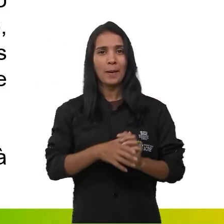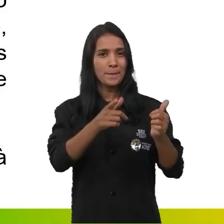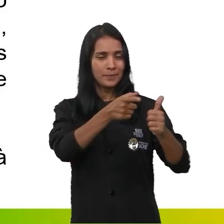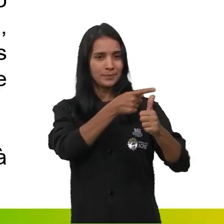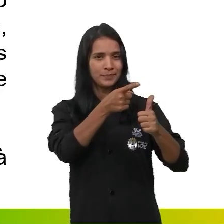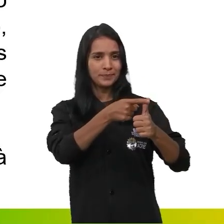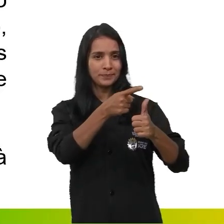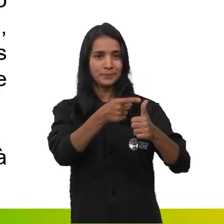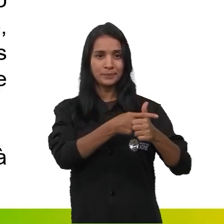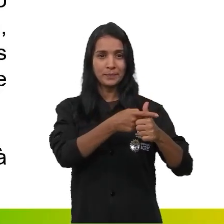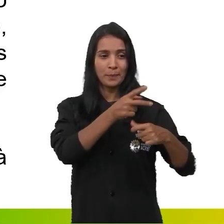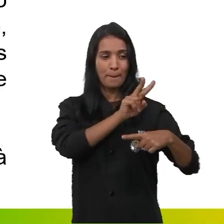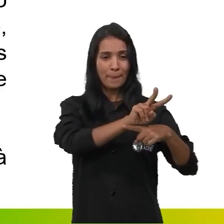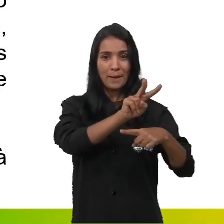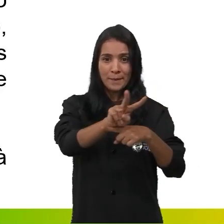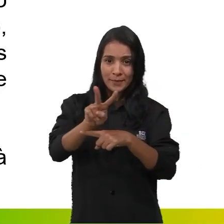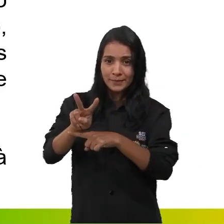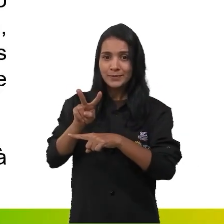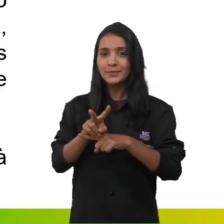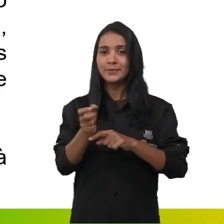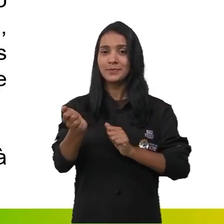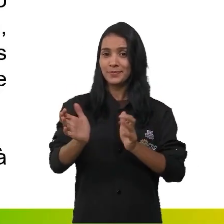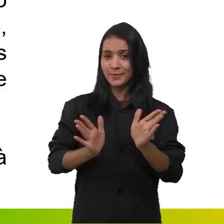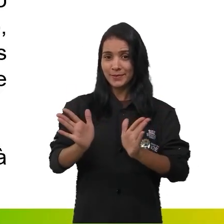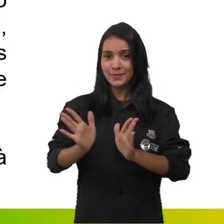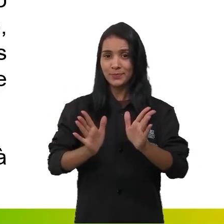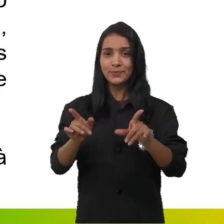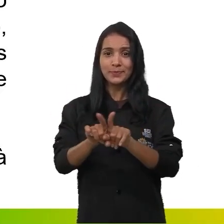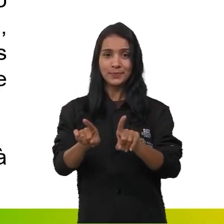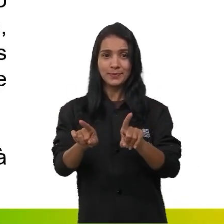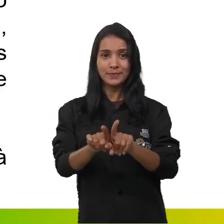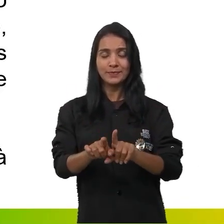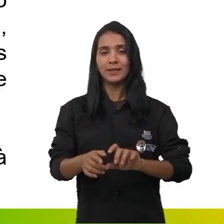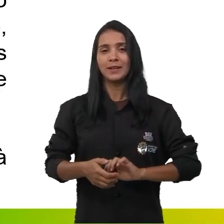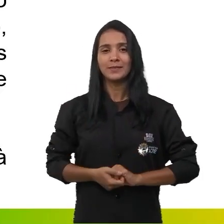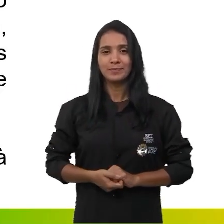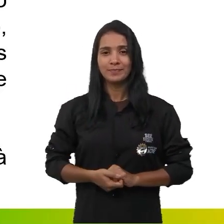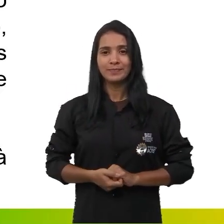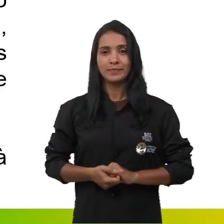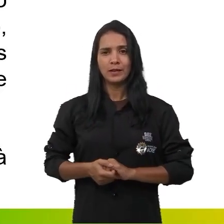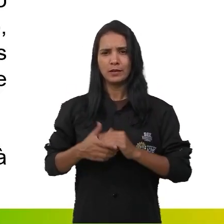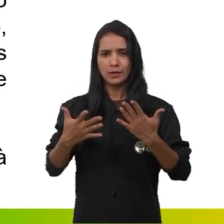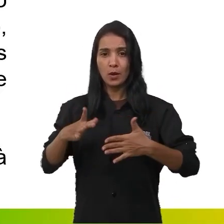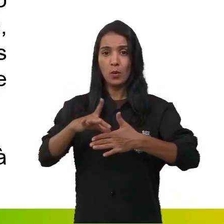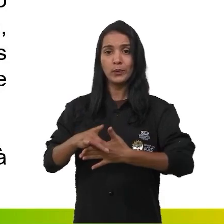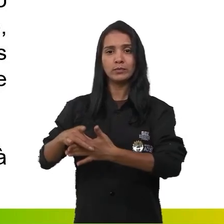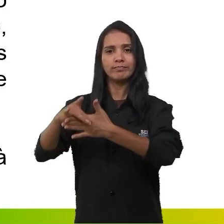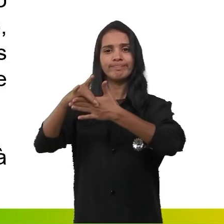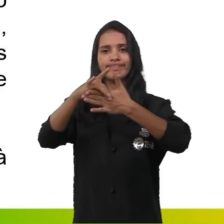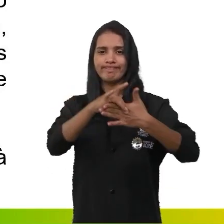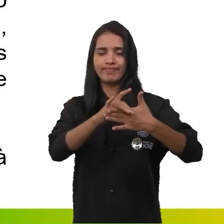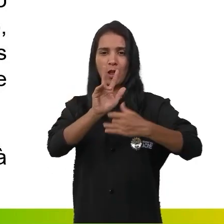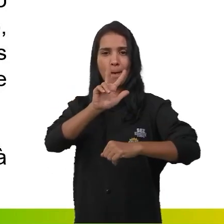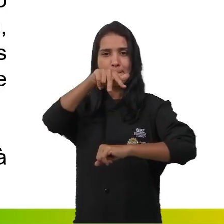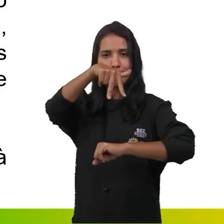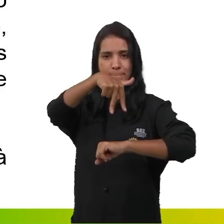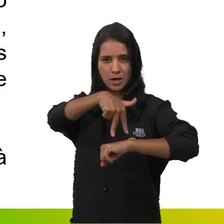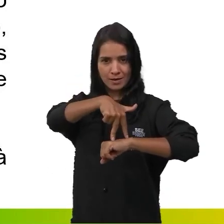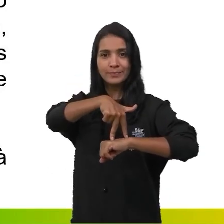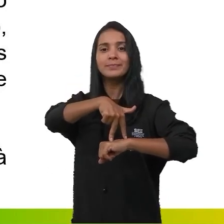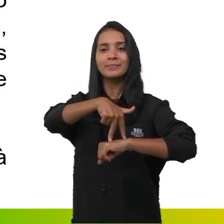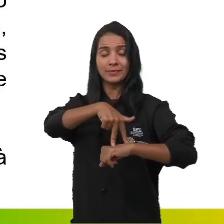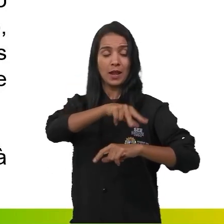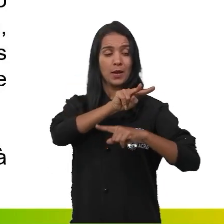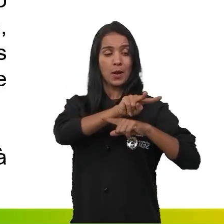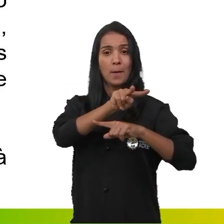Primeiro, proteção e assistencialismo. O líder assume um papel de protetor, como